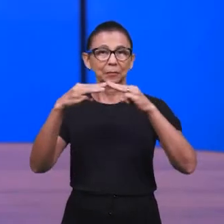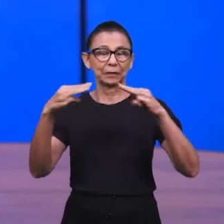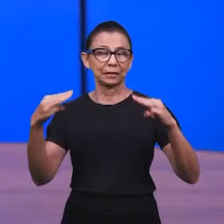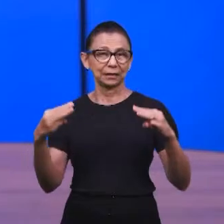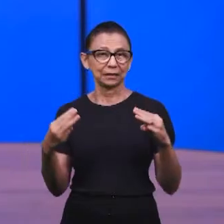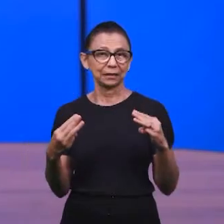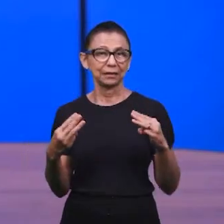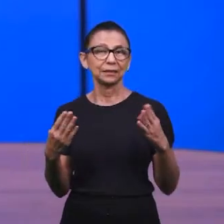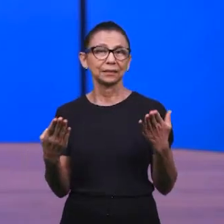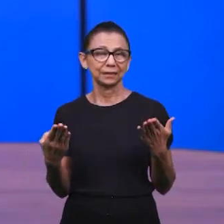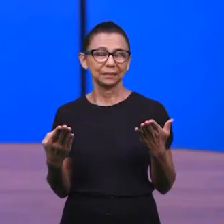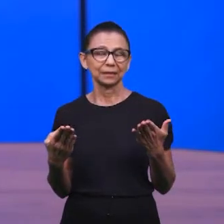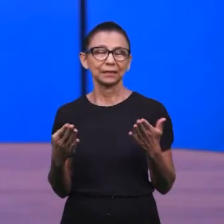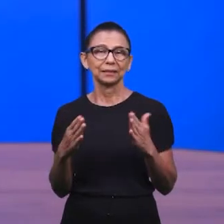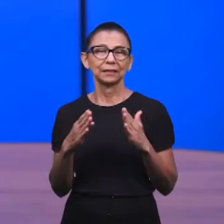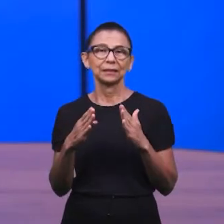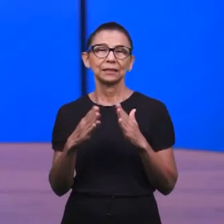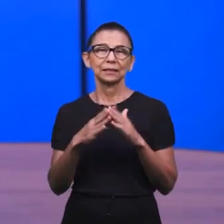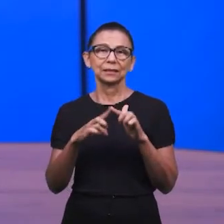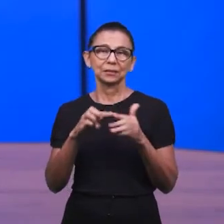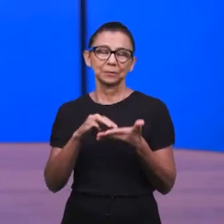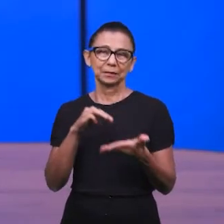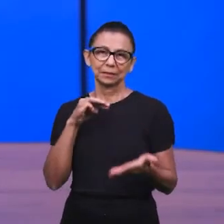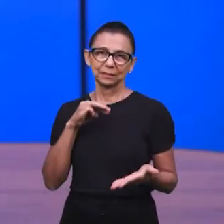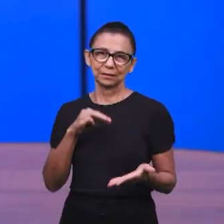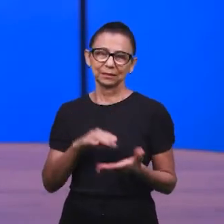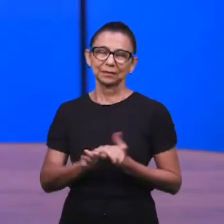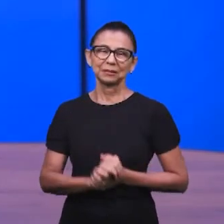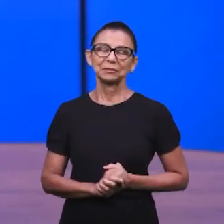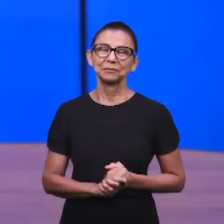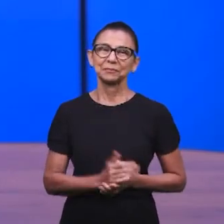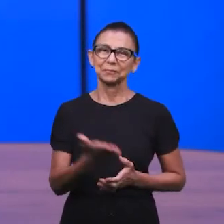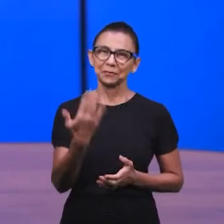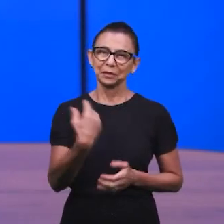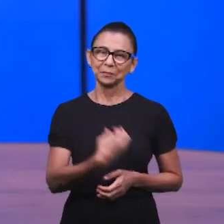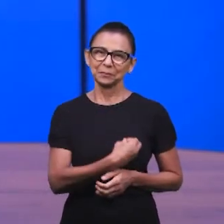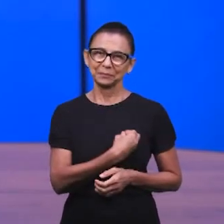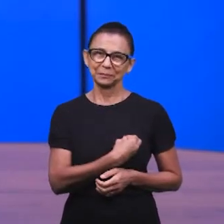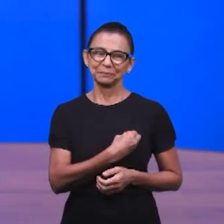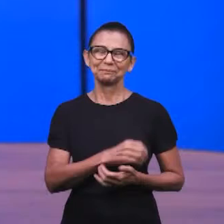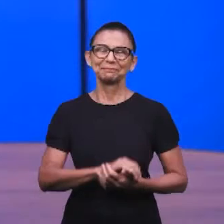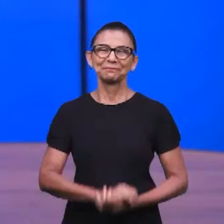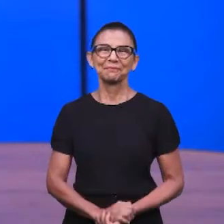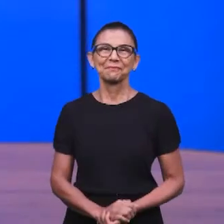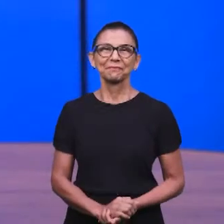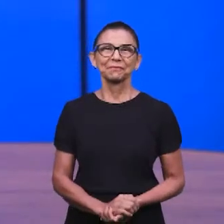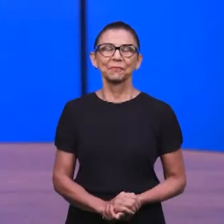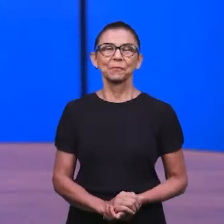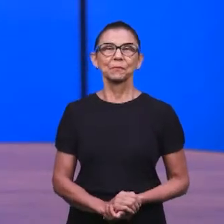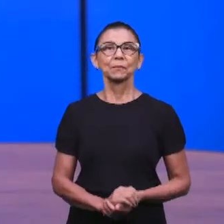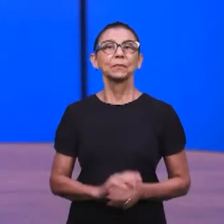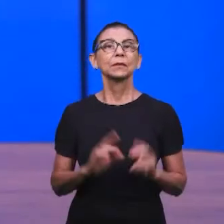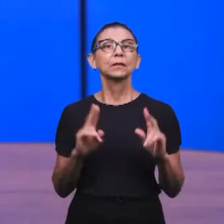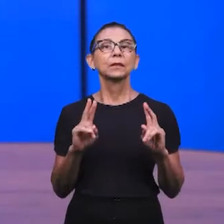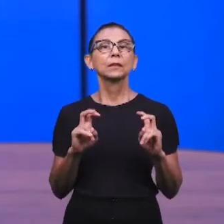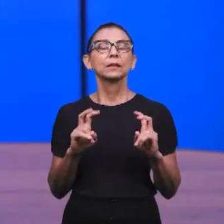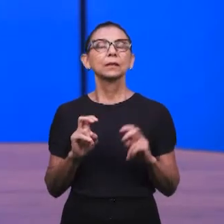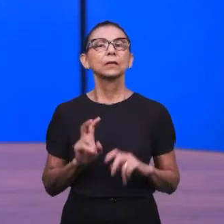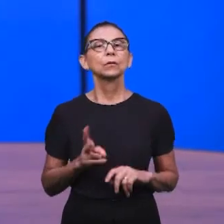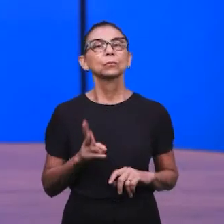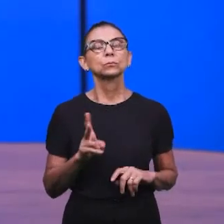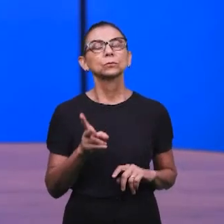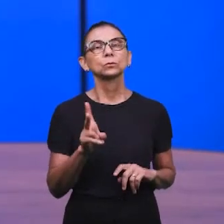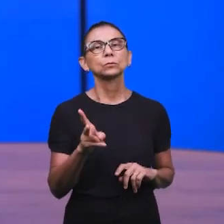Você pode participar também da nossa programação da Escola Bíblica Dominical de hoje. O nosso assunto que vamos tratar continua